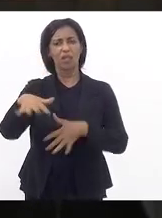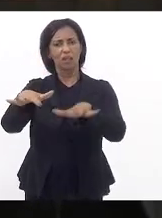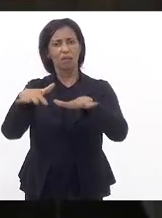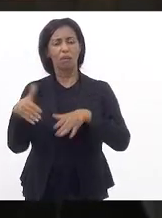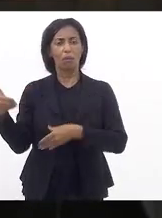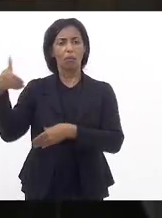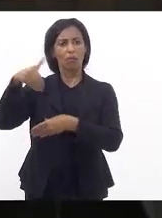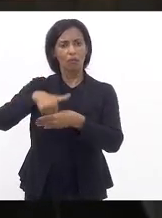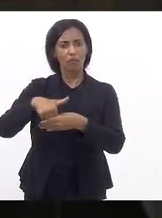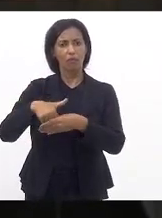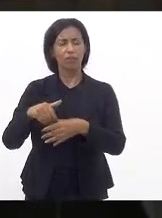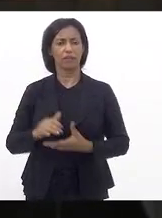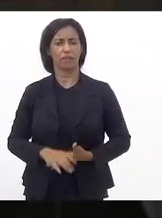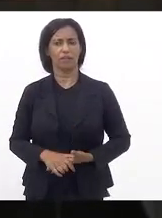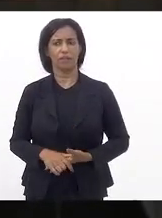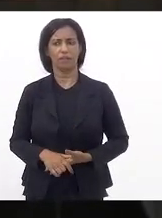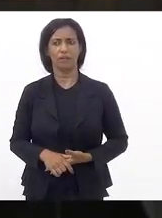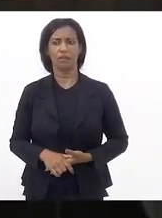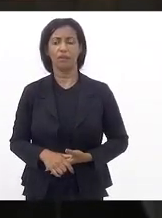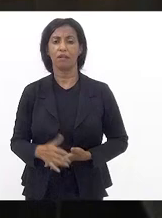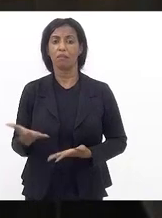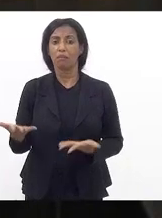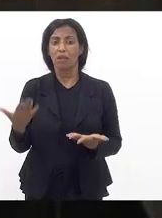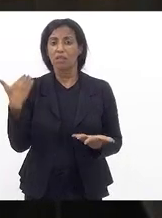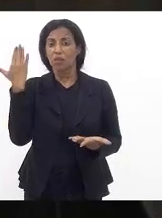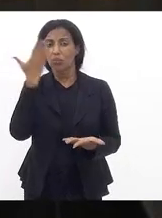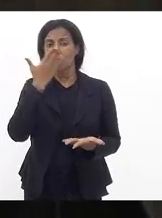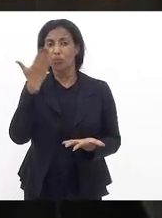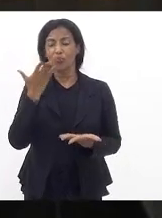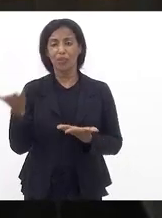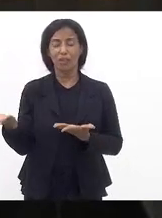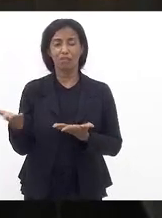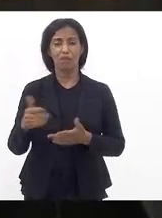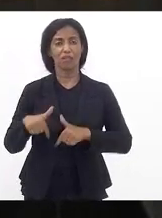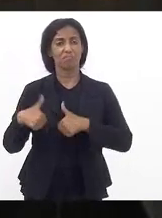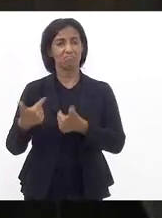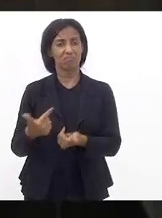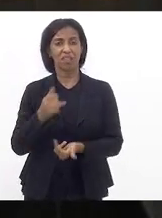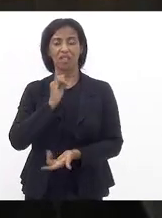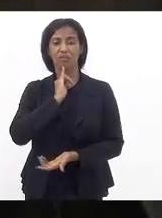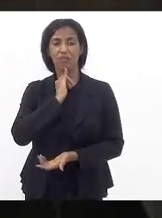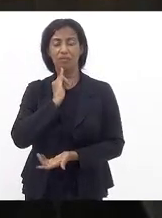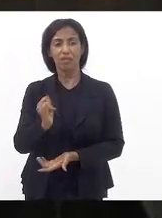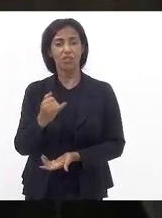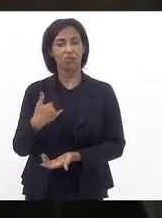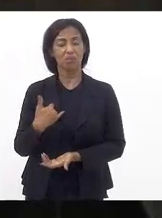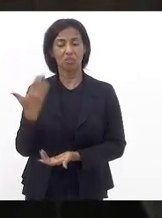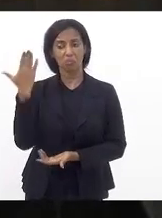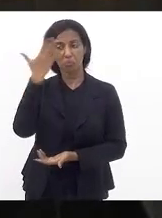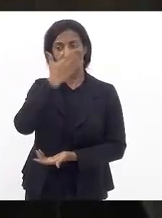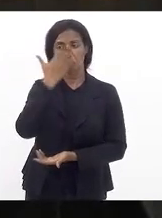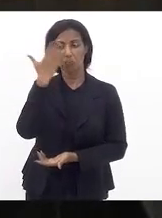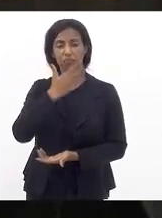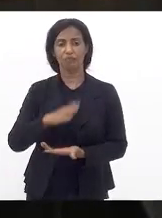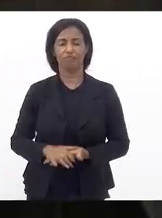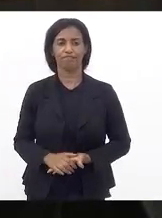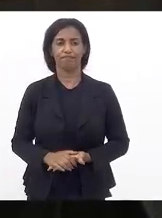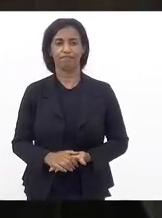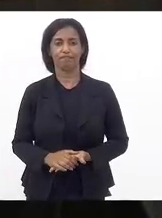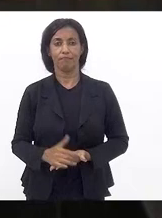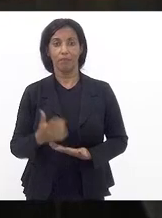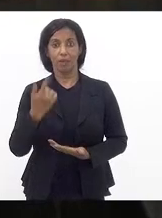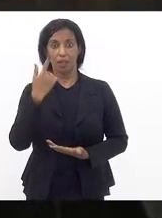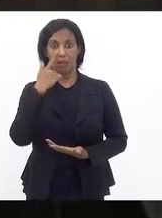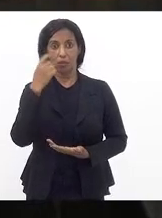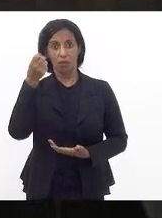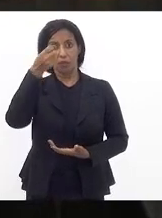a votação É mas eu não vi essa parte infelizmente eu não enxerguei eu tô enxergando